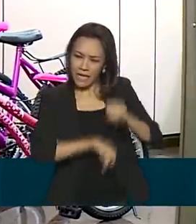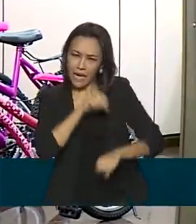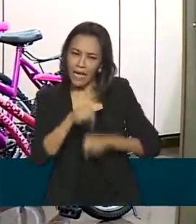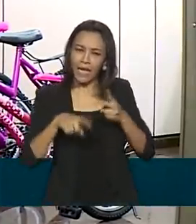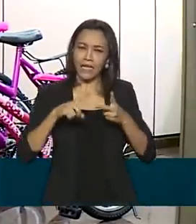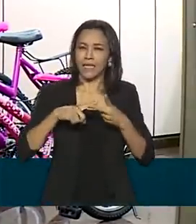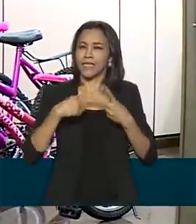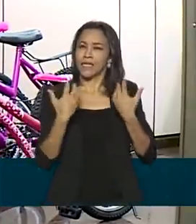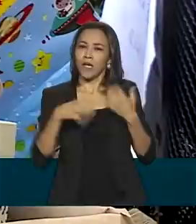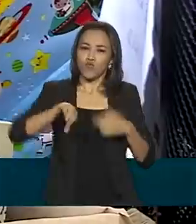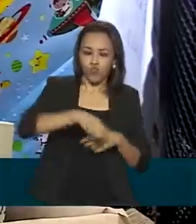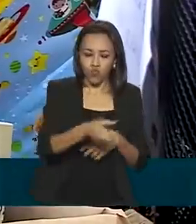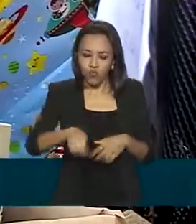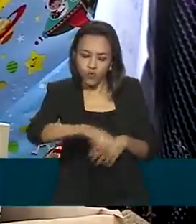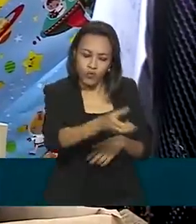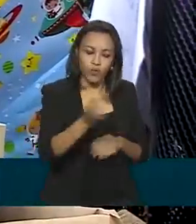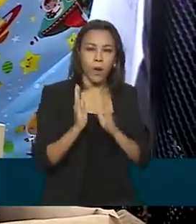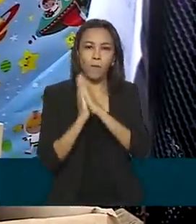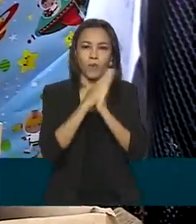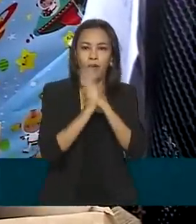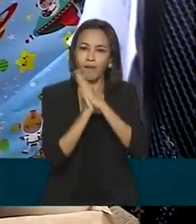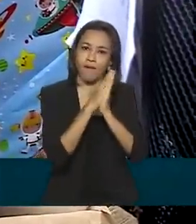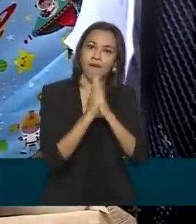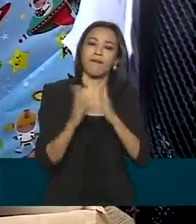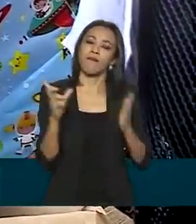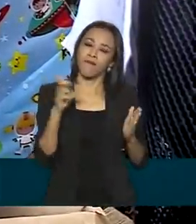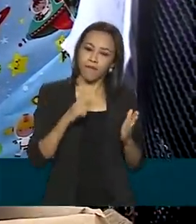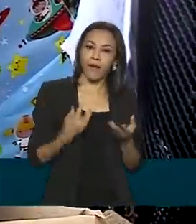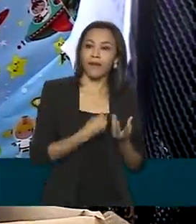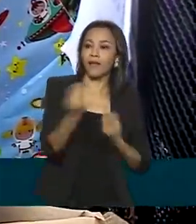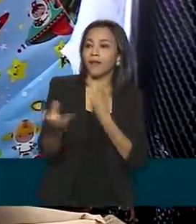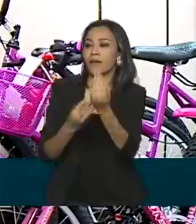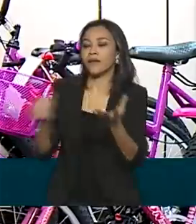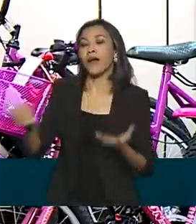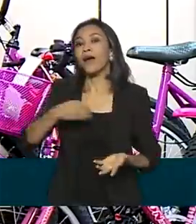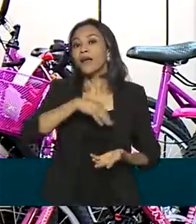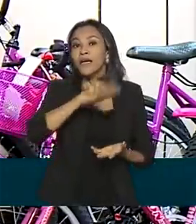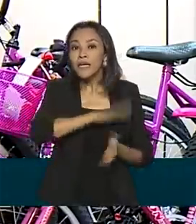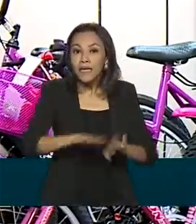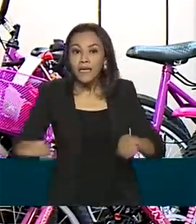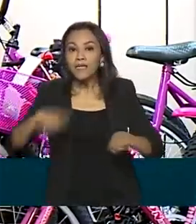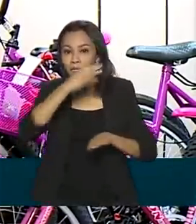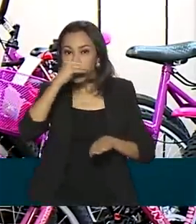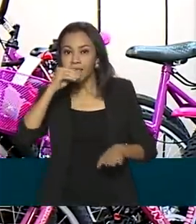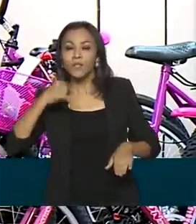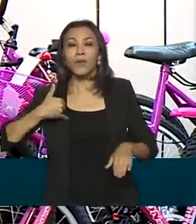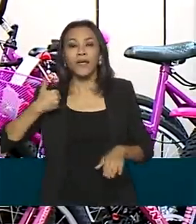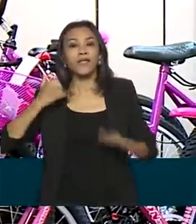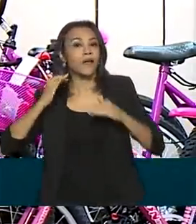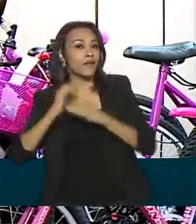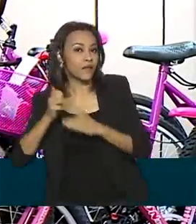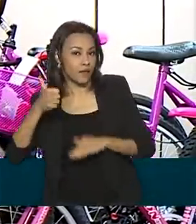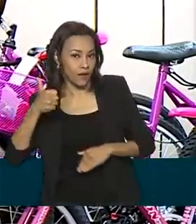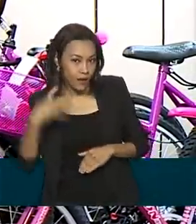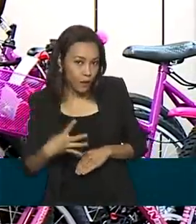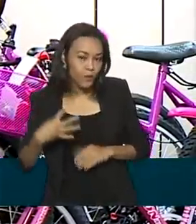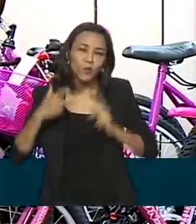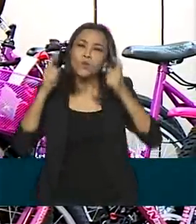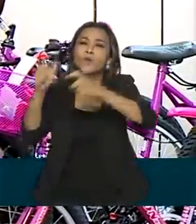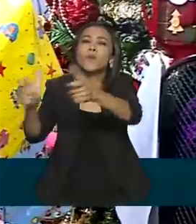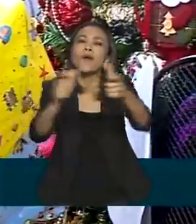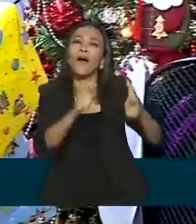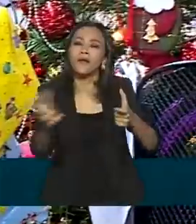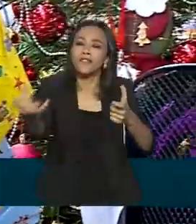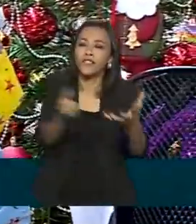carrinhos, bonecas. Os brinquedos vão para crianças e adolescentes de até 14 anos de idade. Os pontos de entrega das